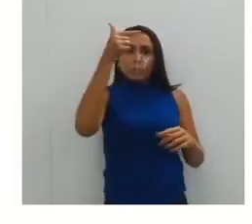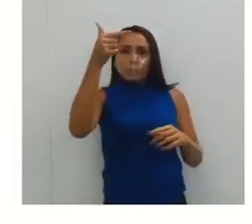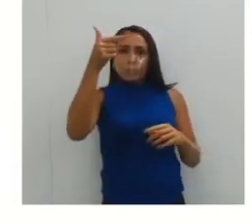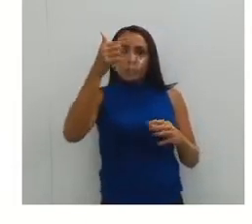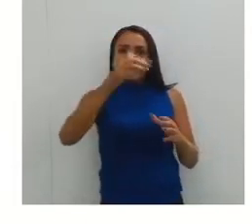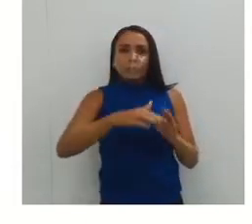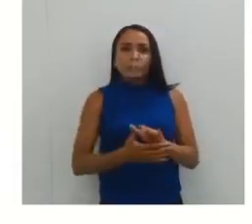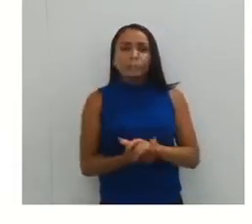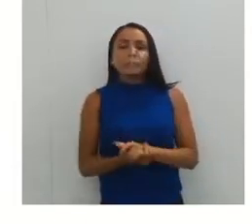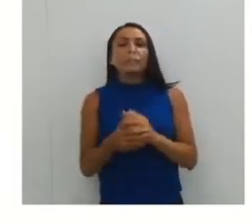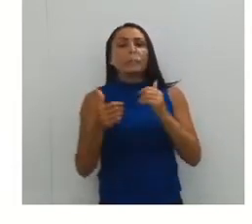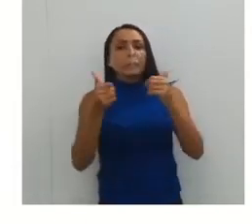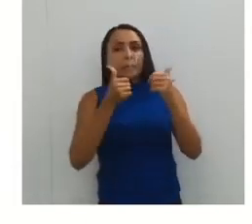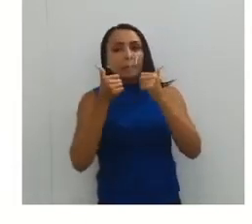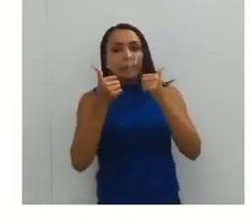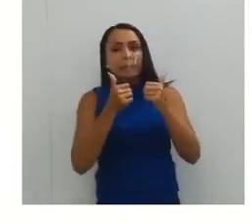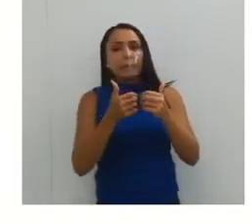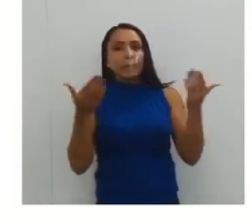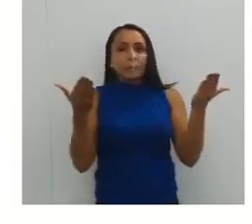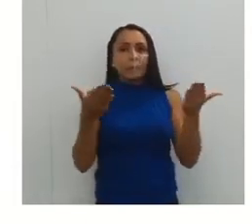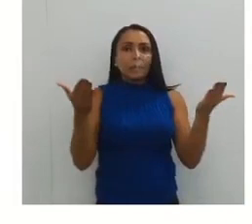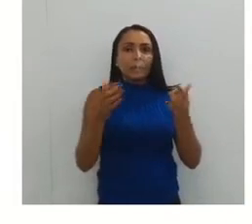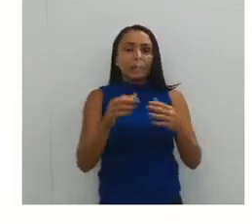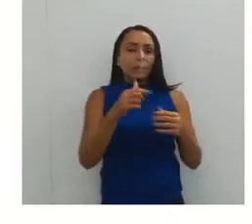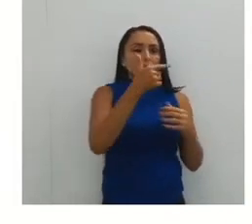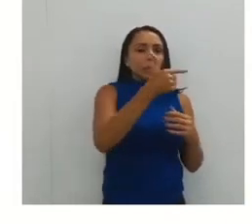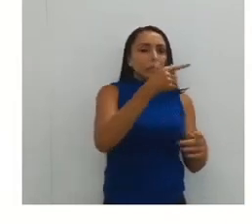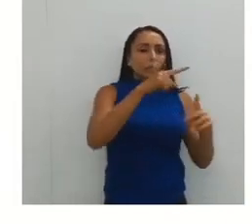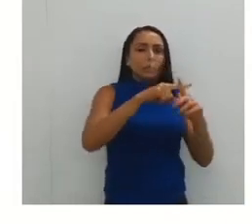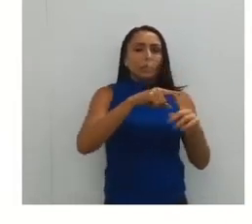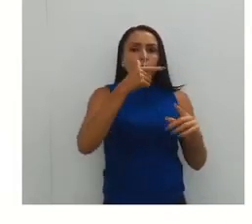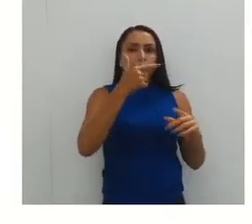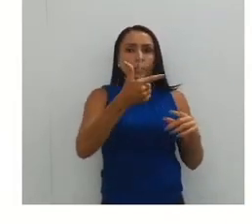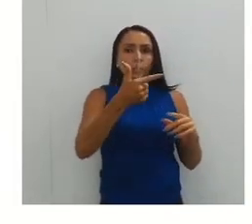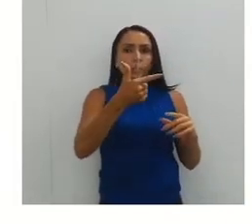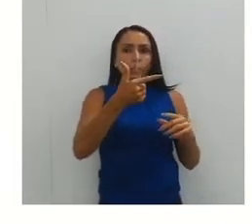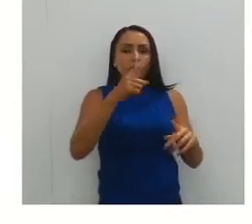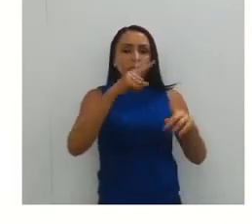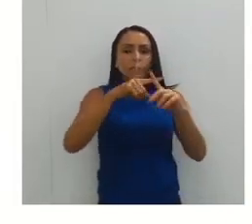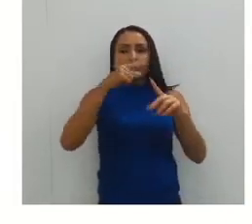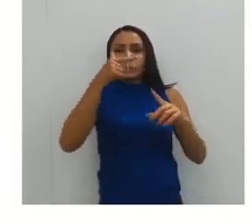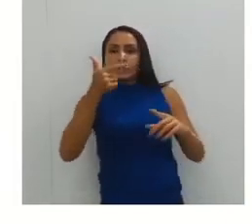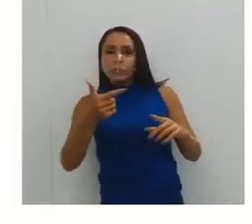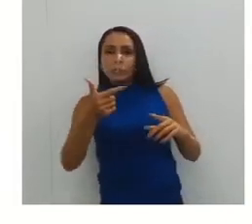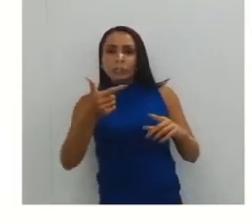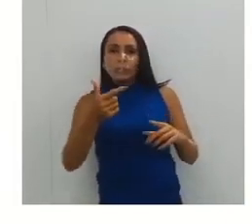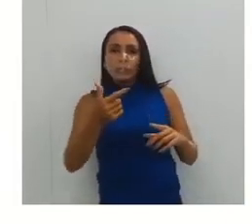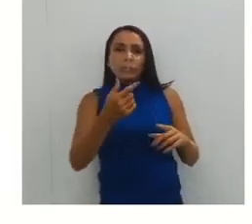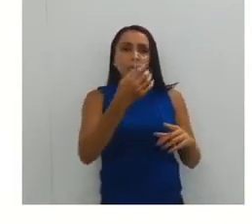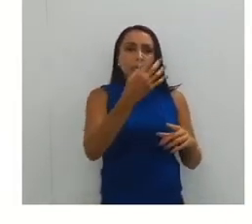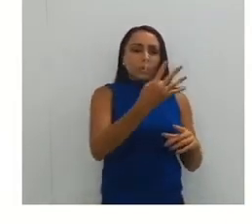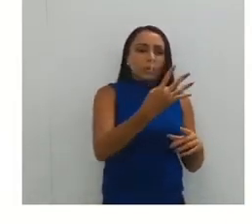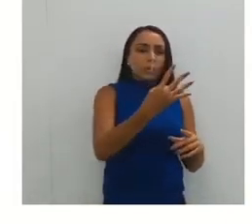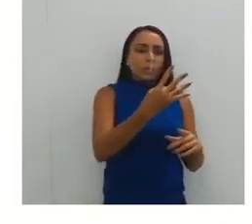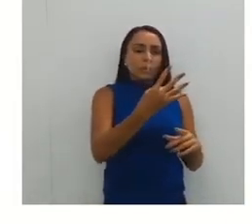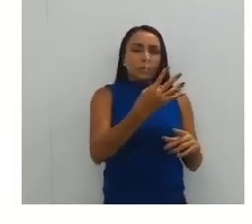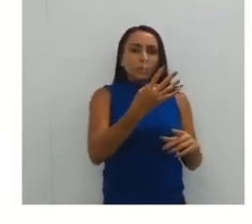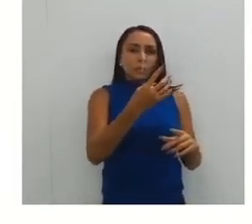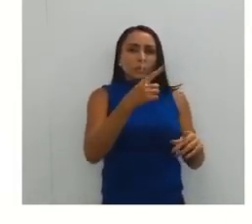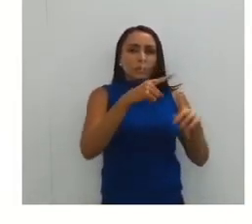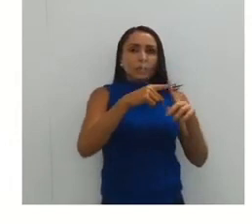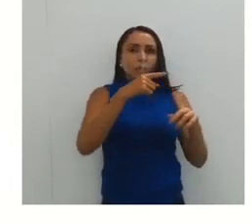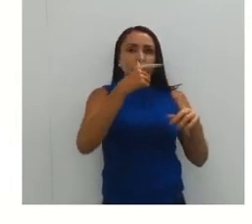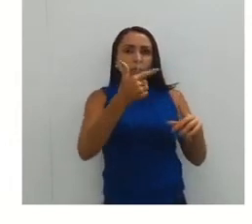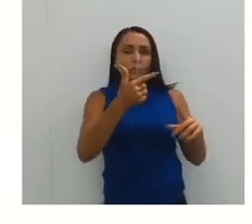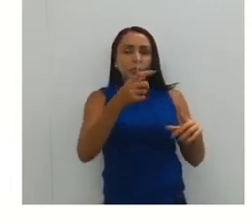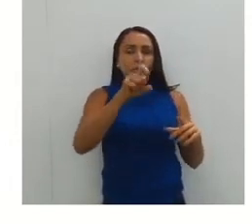esse procedimento. 2 vezes 2 vezes 2, 4 vezes 2, 8x, mais